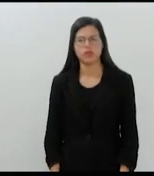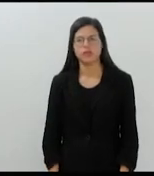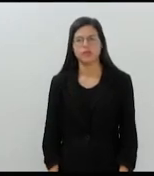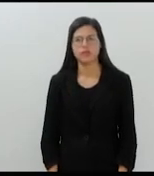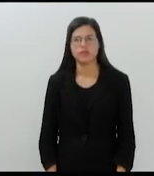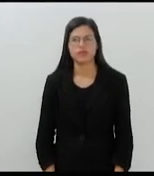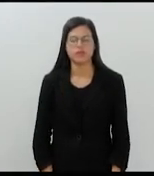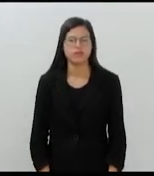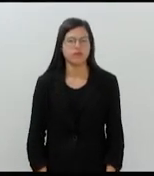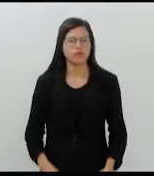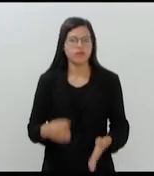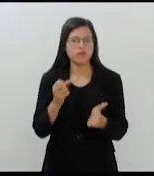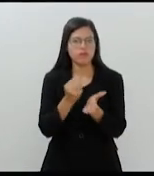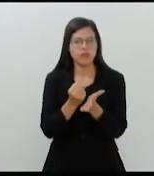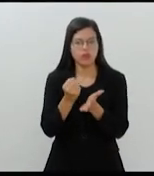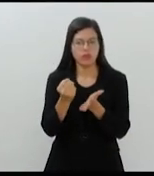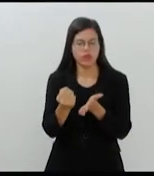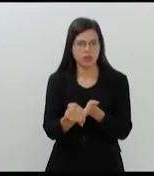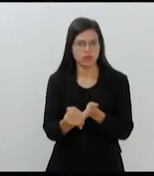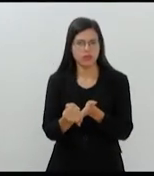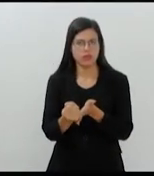para contratar